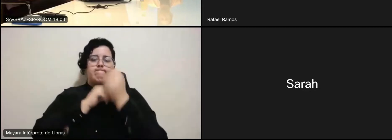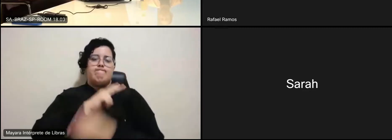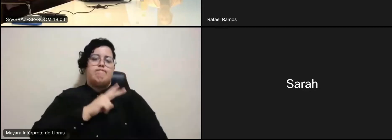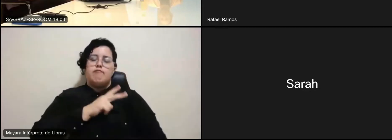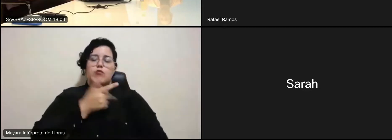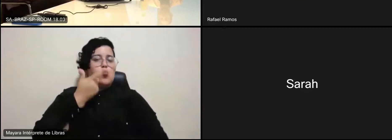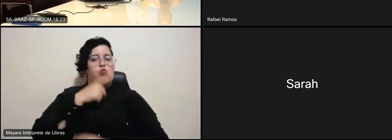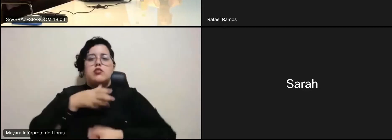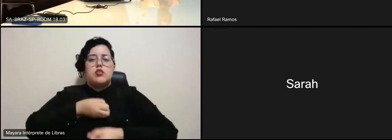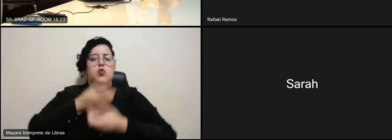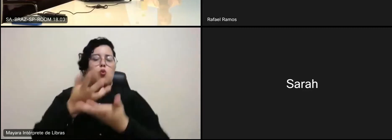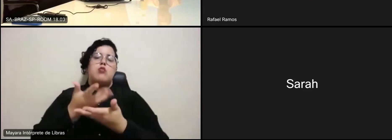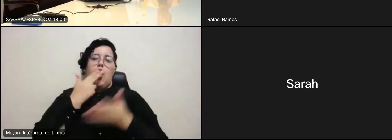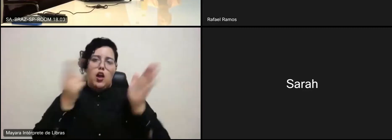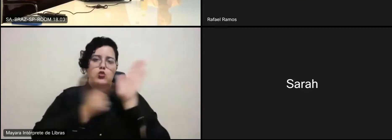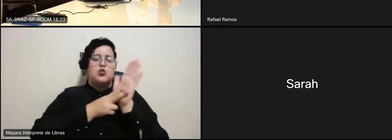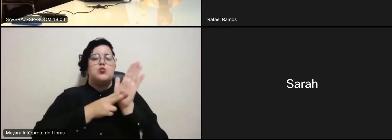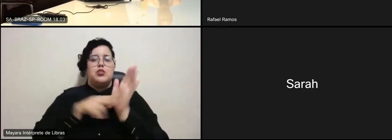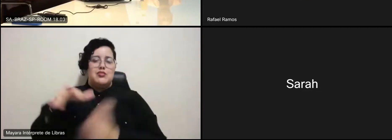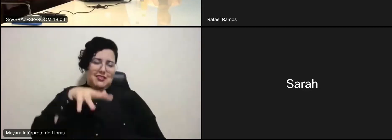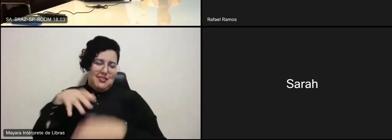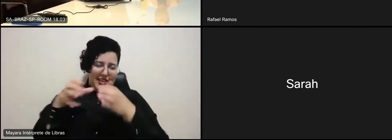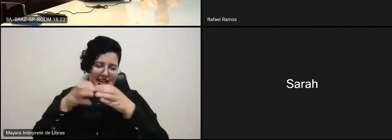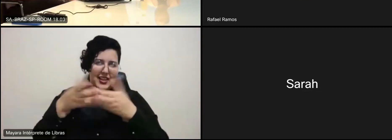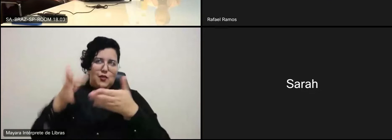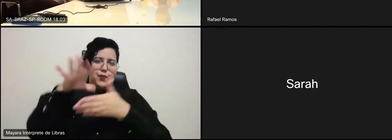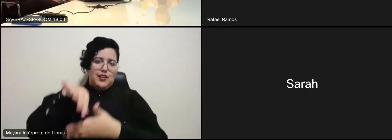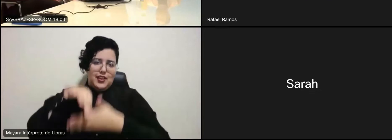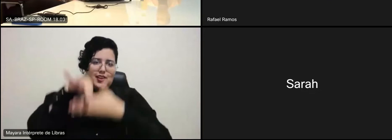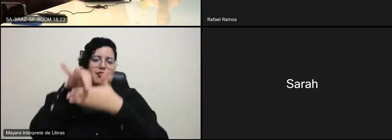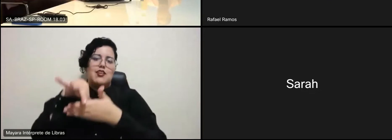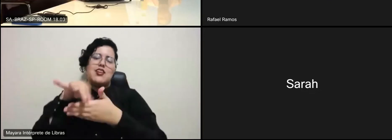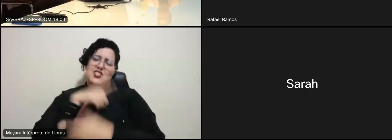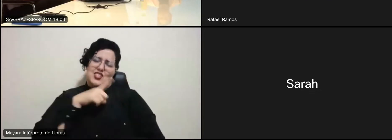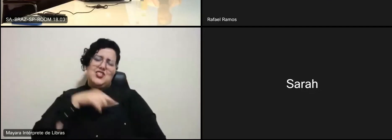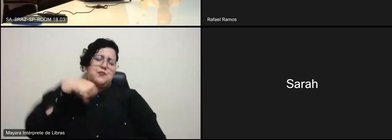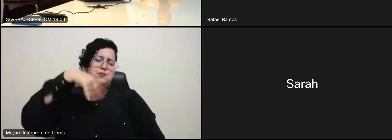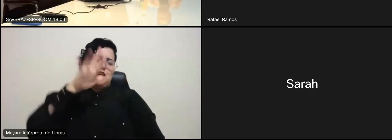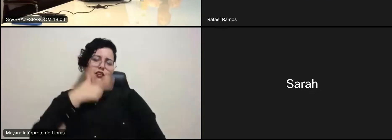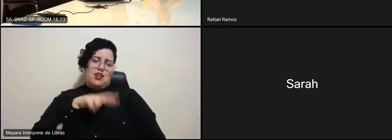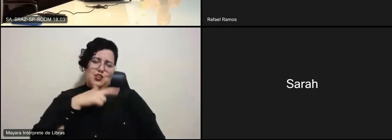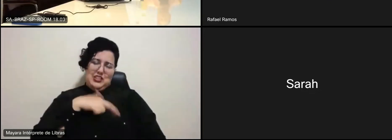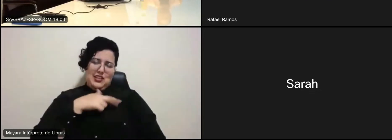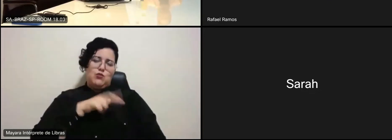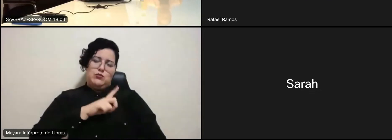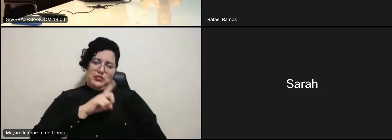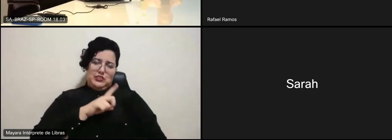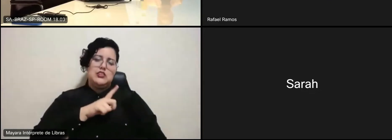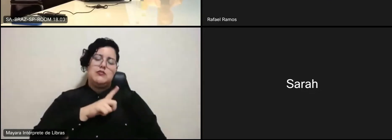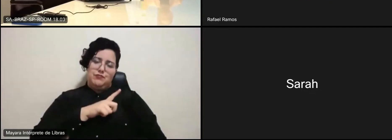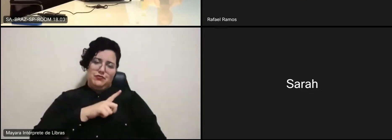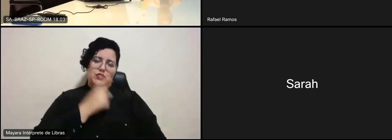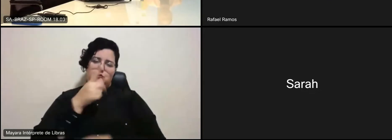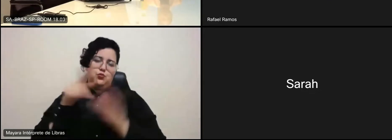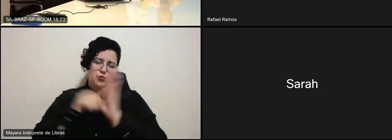né? Aqueles líderes, aquela instituição, né, ela tinha um cunho religioso, né? De uma denominada